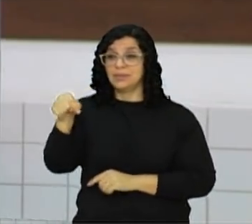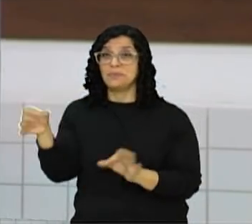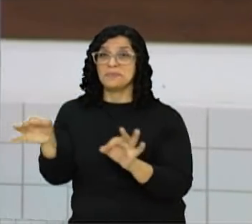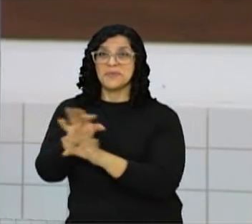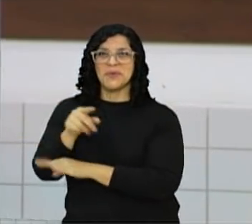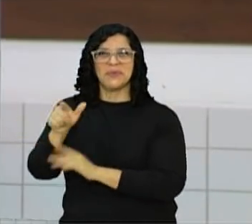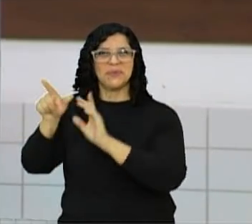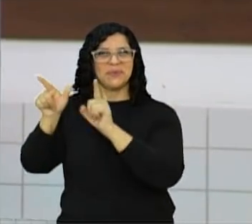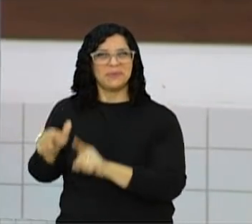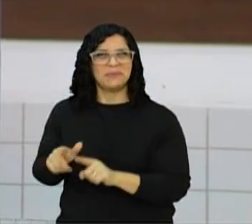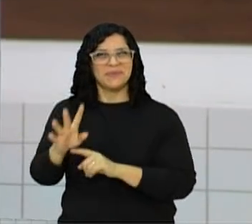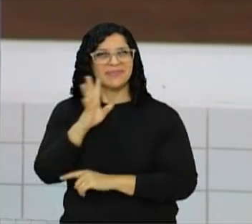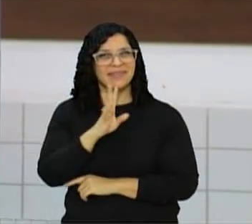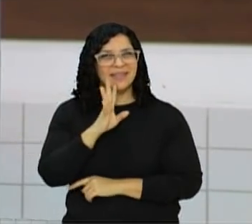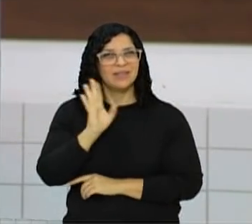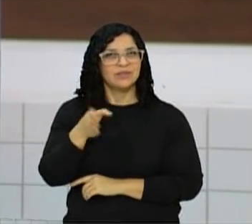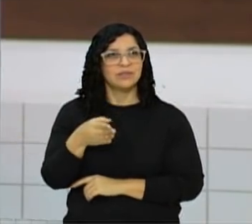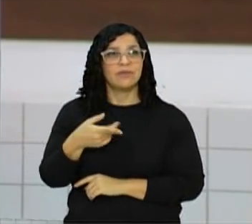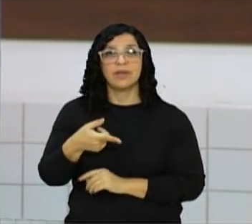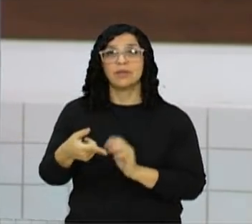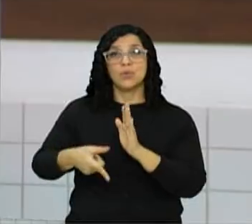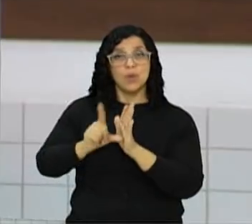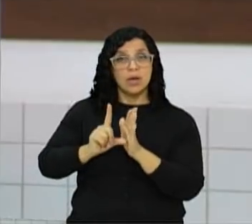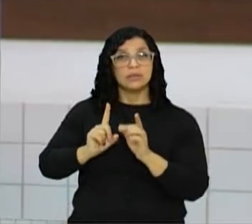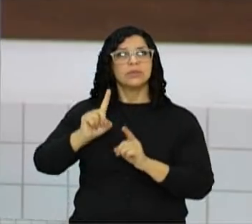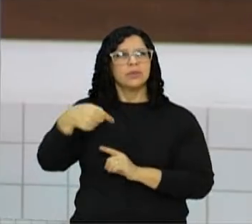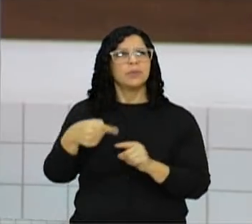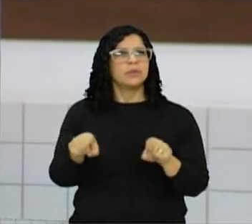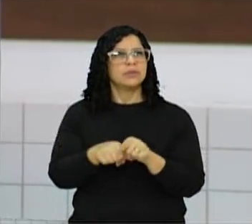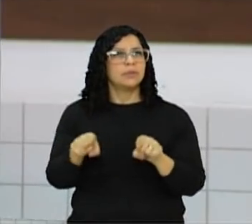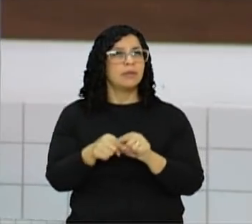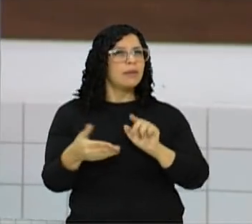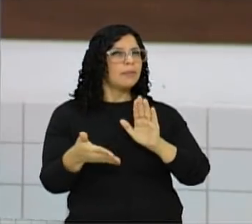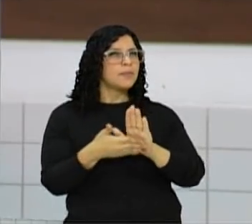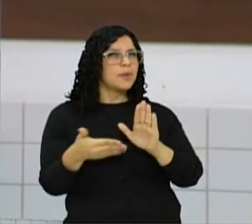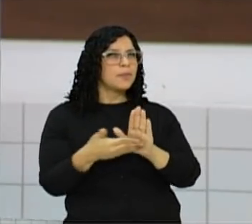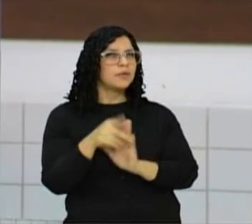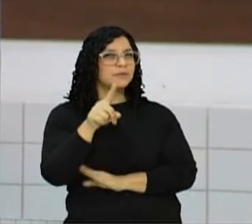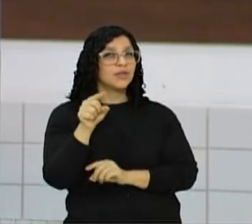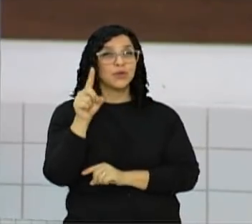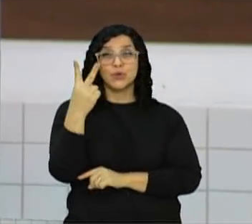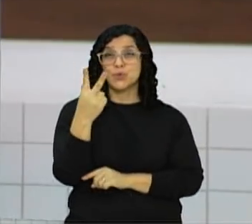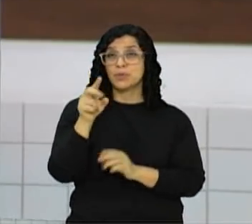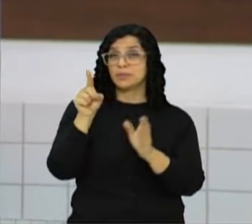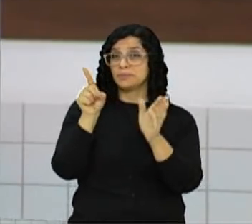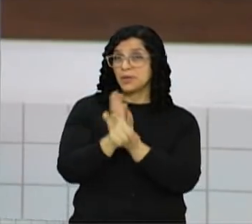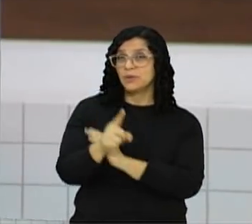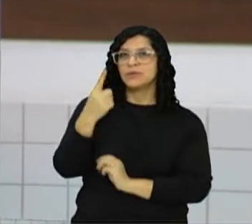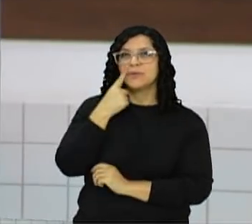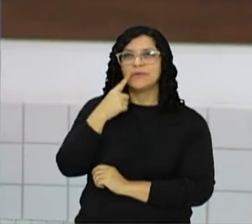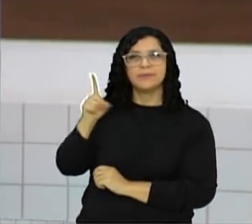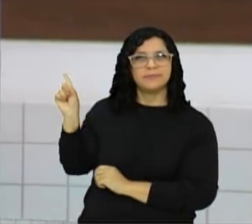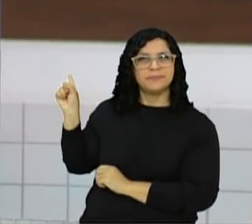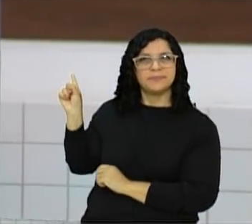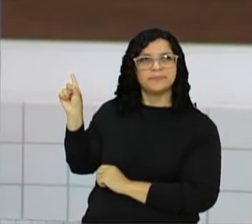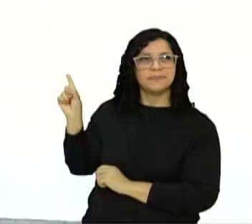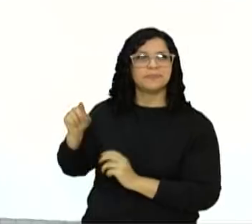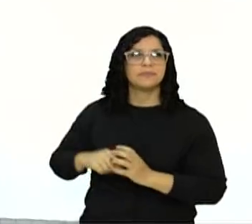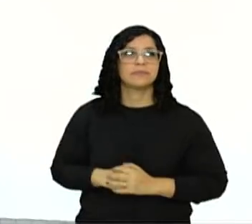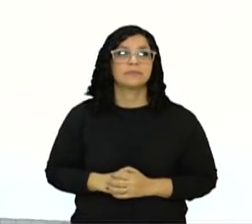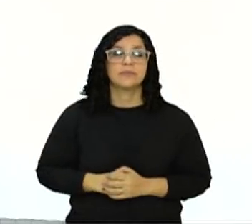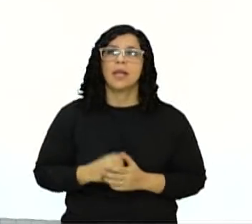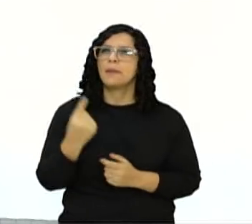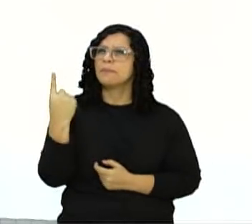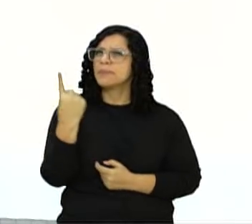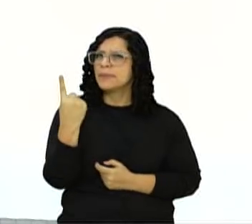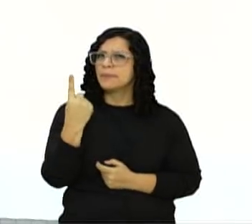depois. Legal, né? Já que eu falei do antes e depois, eu vou propor para vocês duas atividades. Vamos acompanhar aqui na tela comigo?